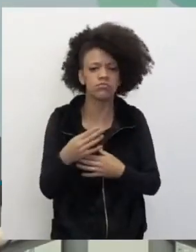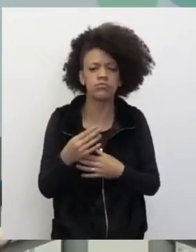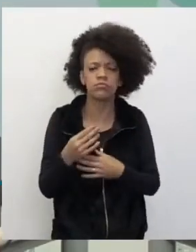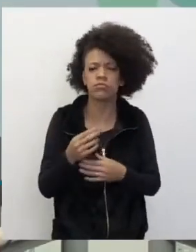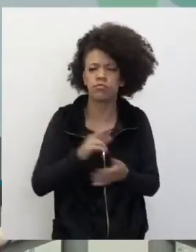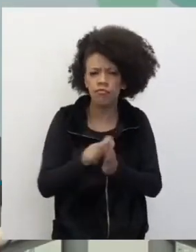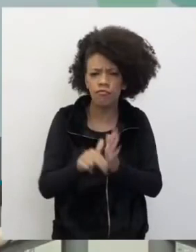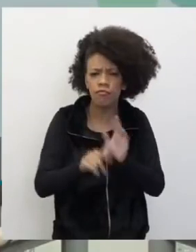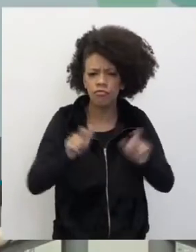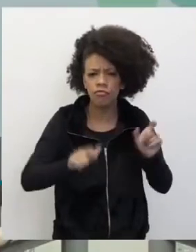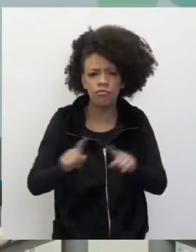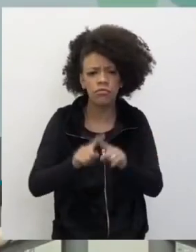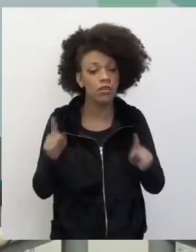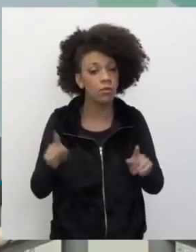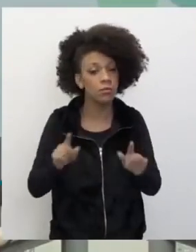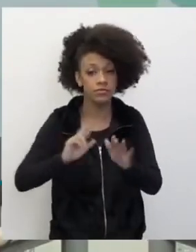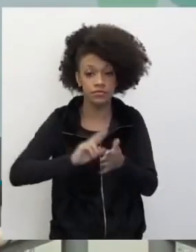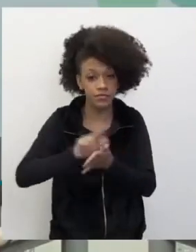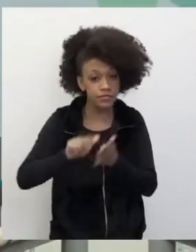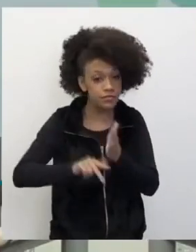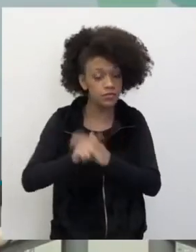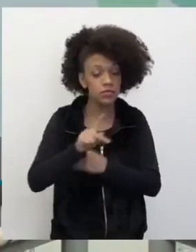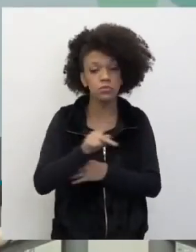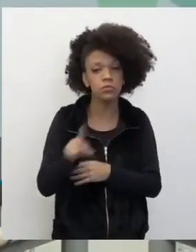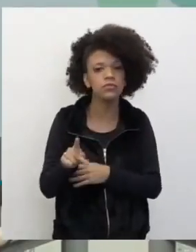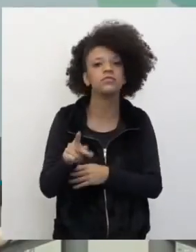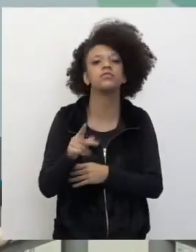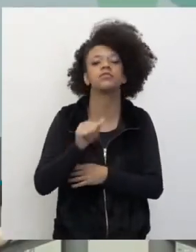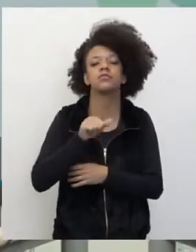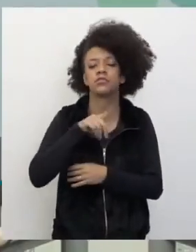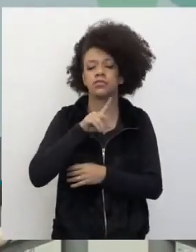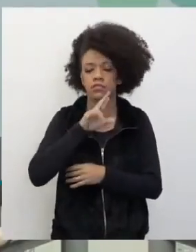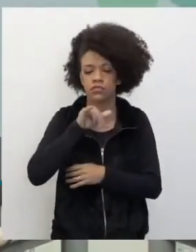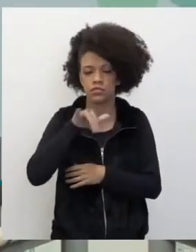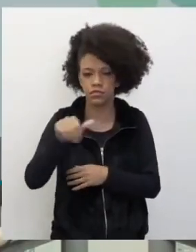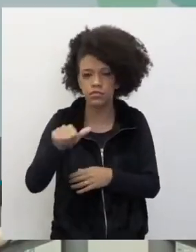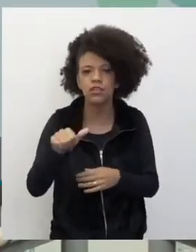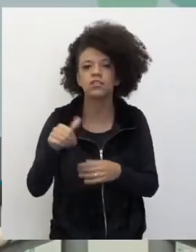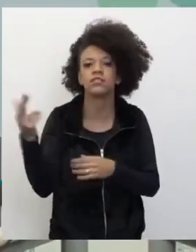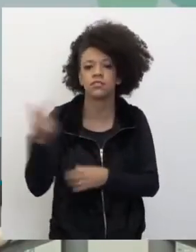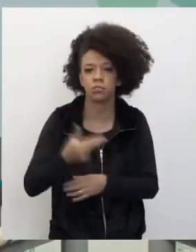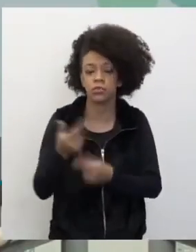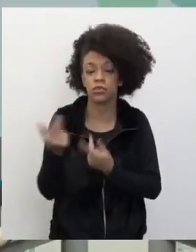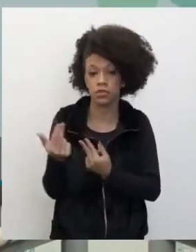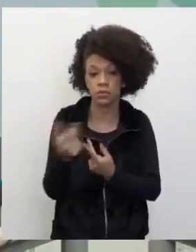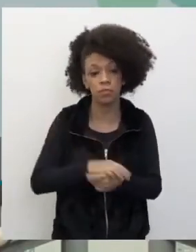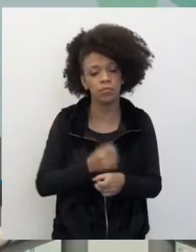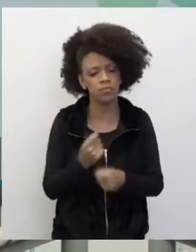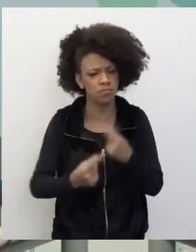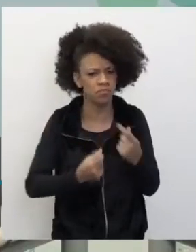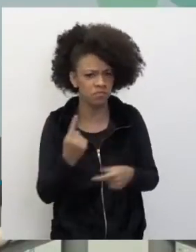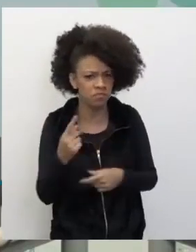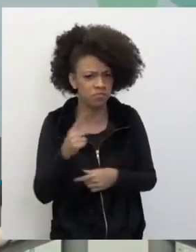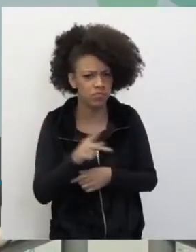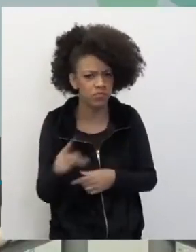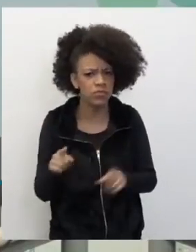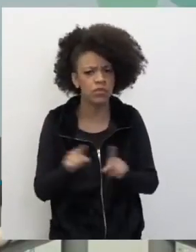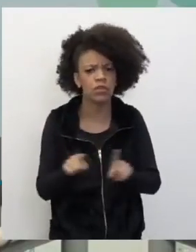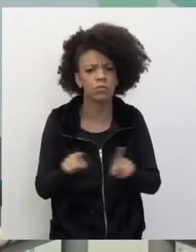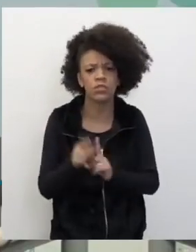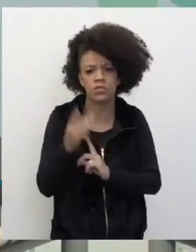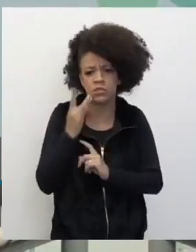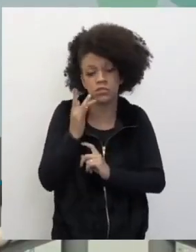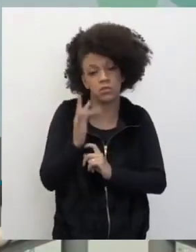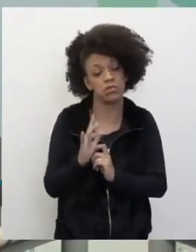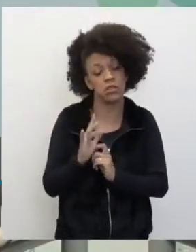pessoas, mas a maioria aqui, ó, a professora Andréia de língua portuguesa. Alguns professores colocaram até que não